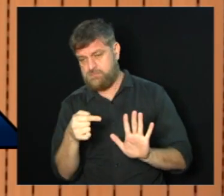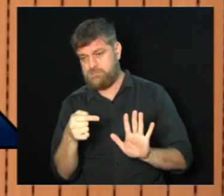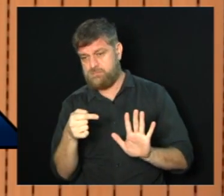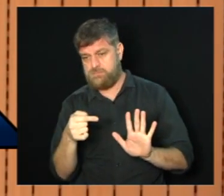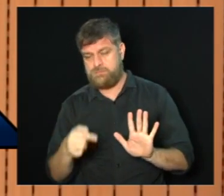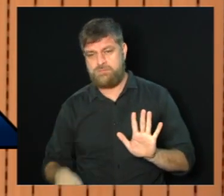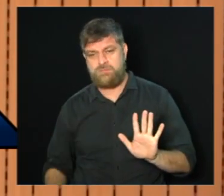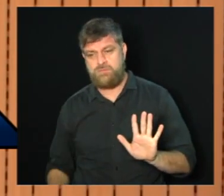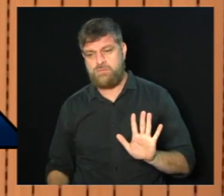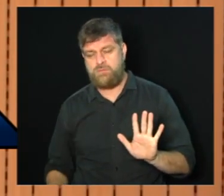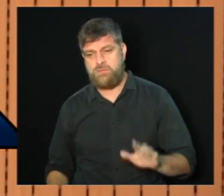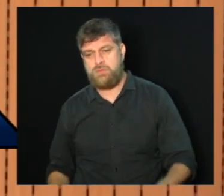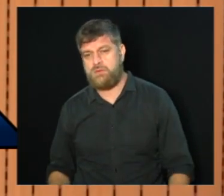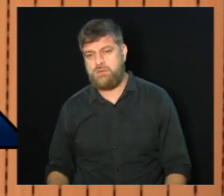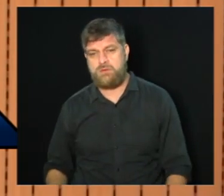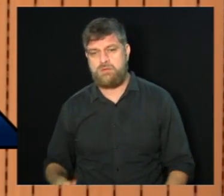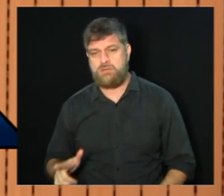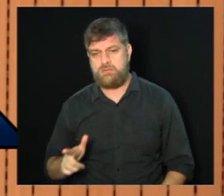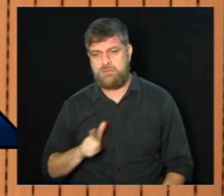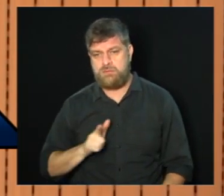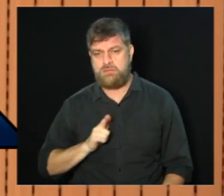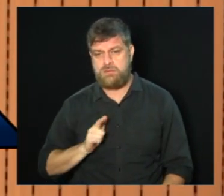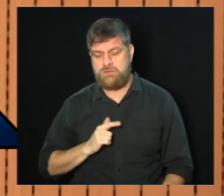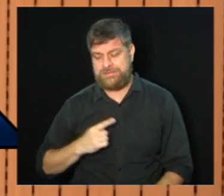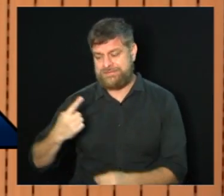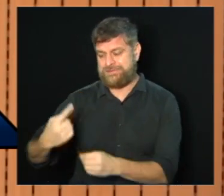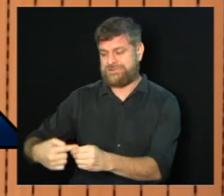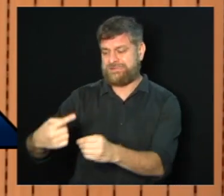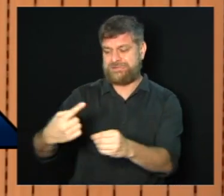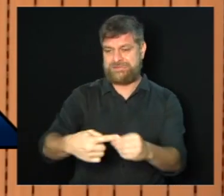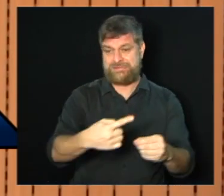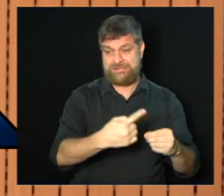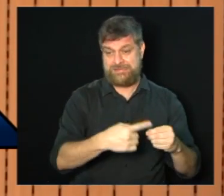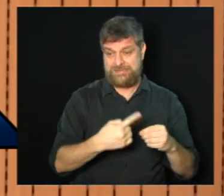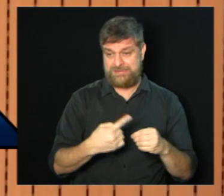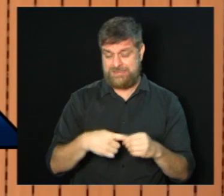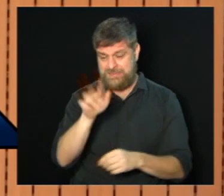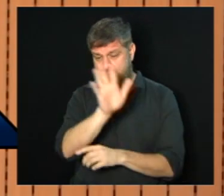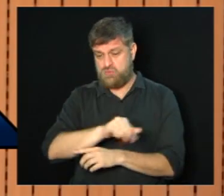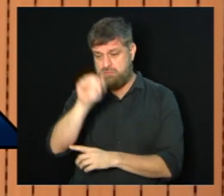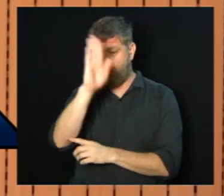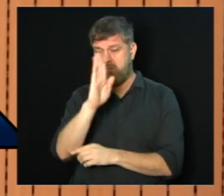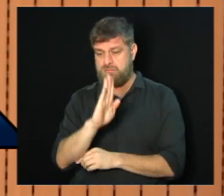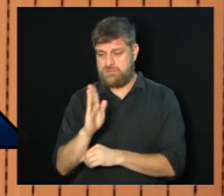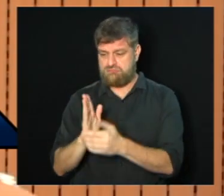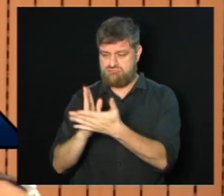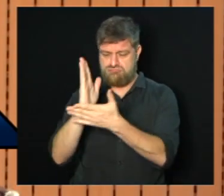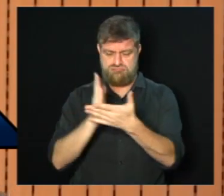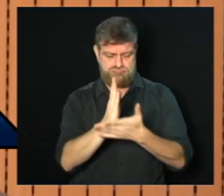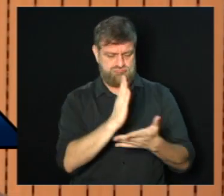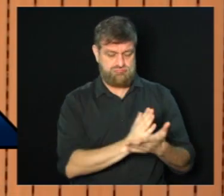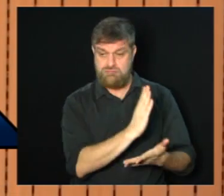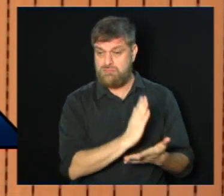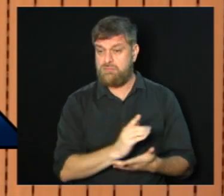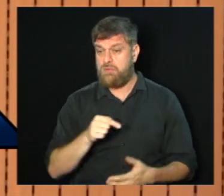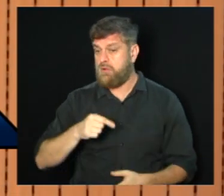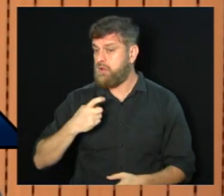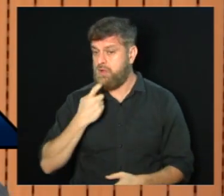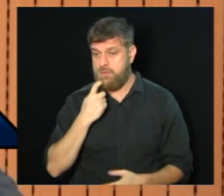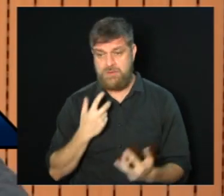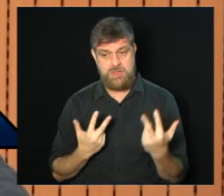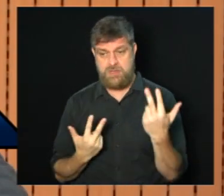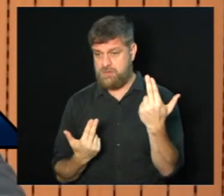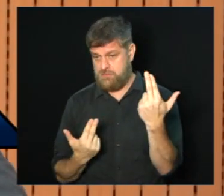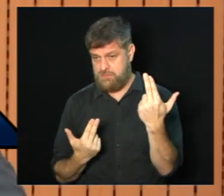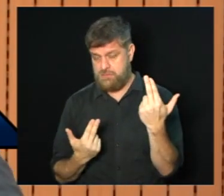que tem aprovado em diversas outras cidades do nosso país. É importante, eu acho que Campinas não poderia ficar